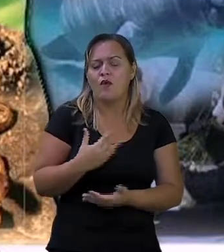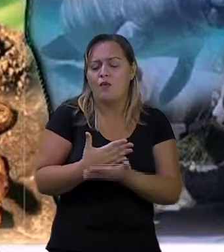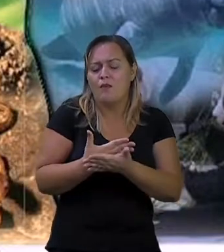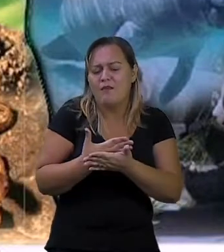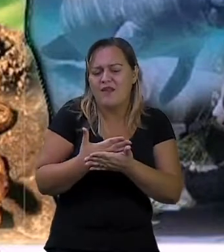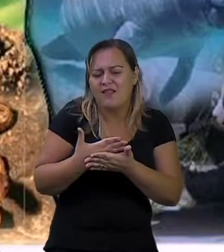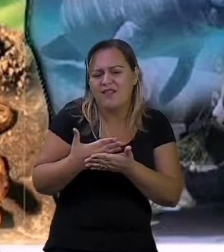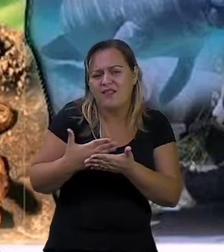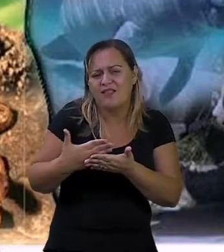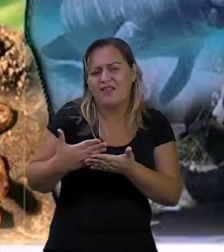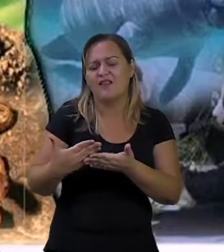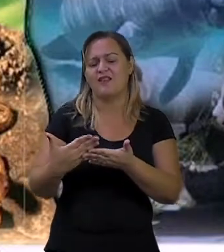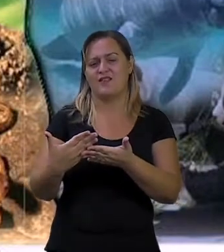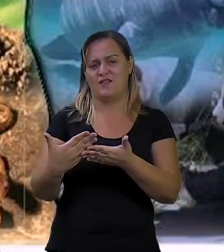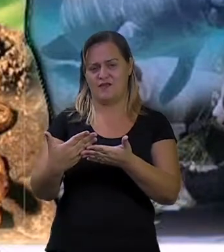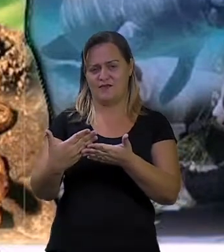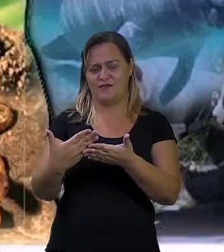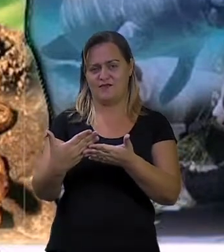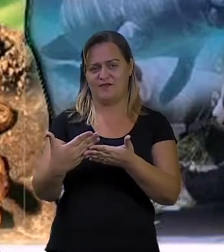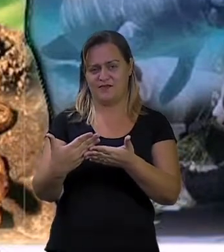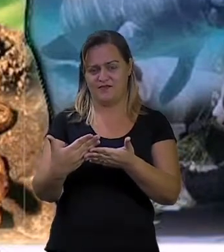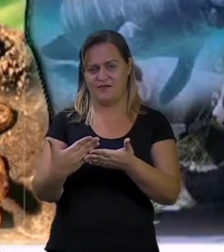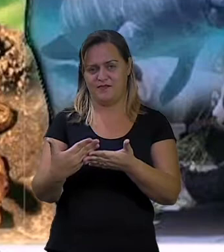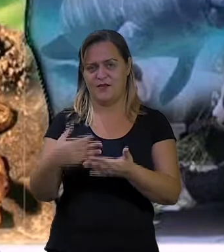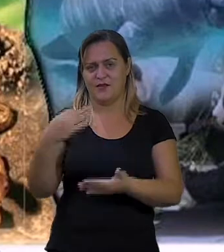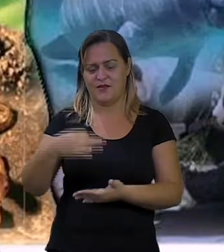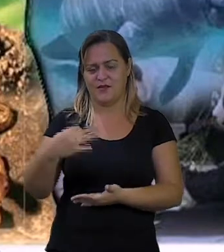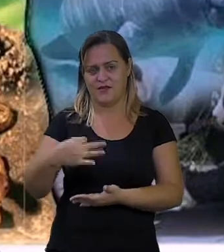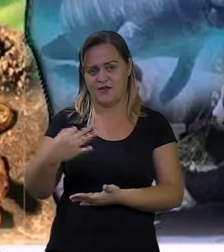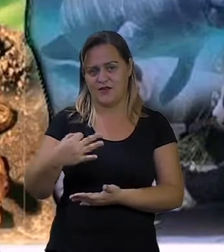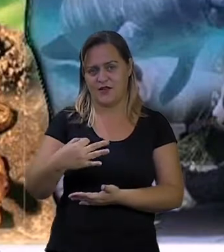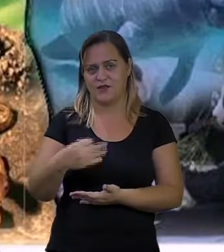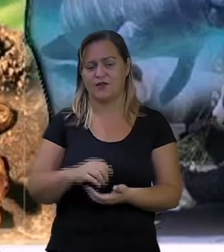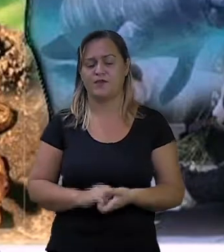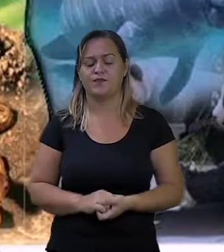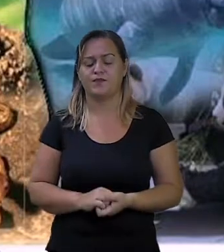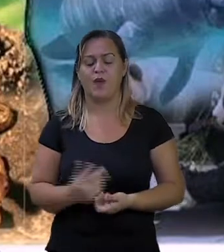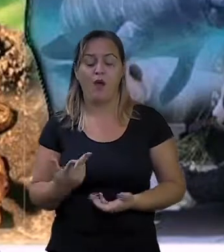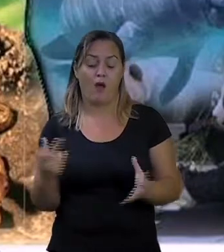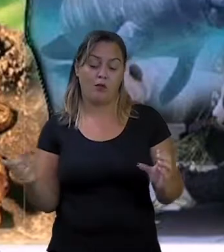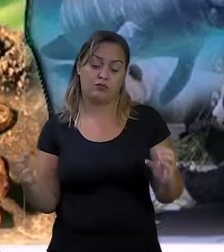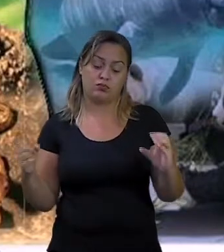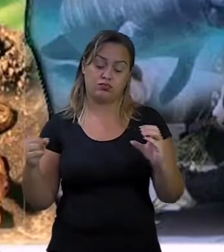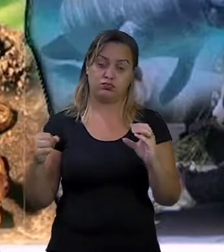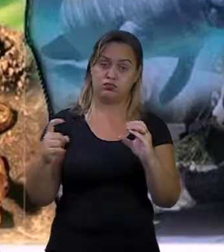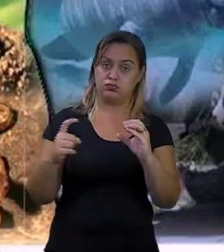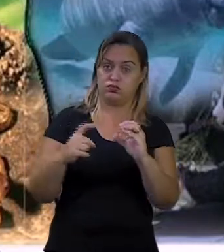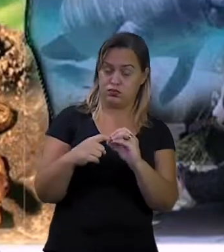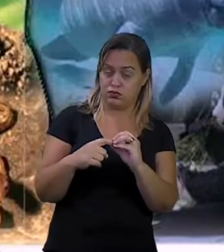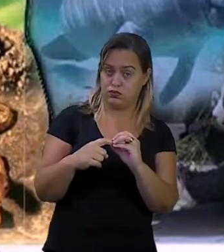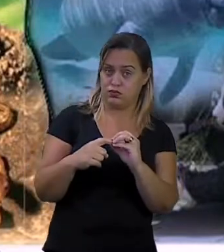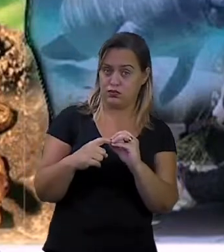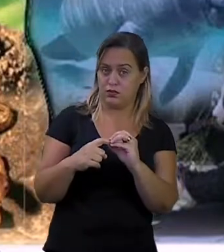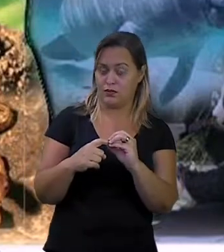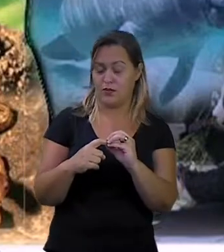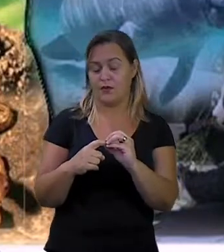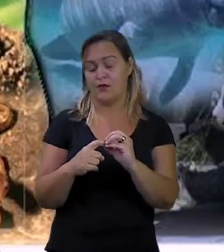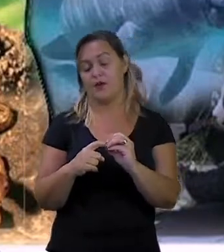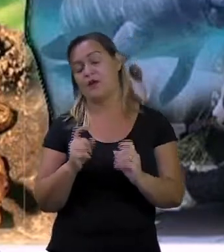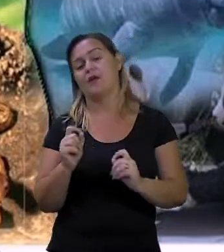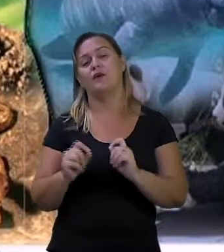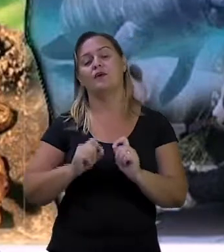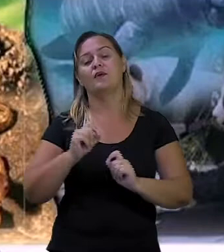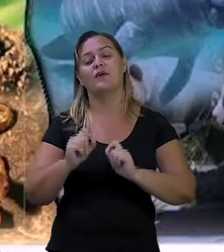do óvulo. Essa união, que é a fecundação ou a fertilização,